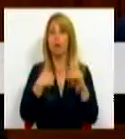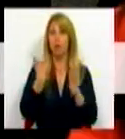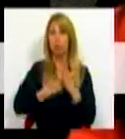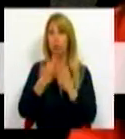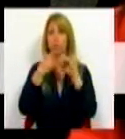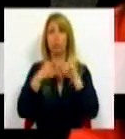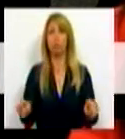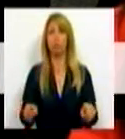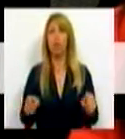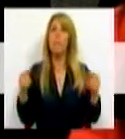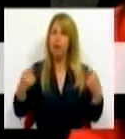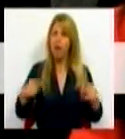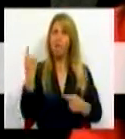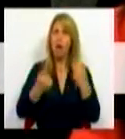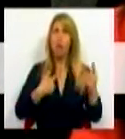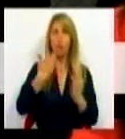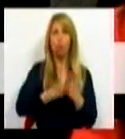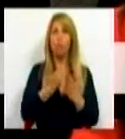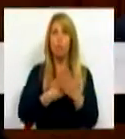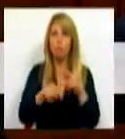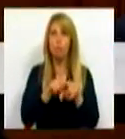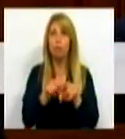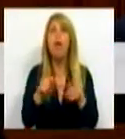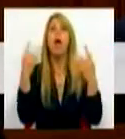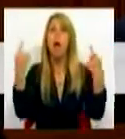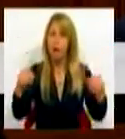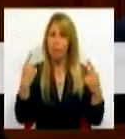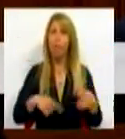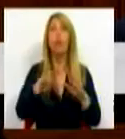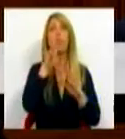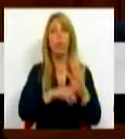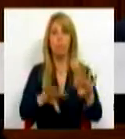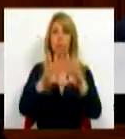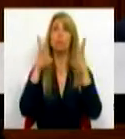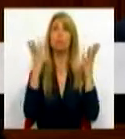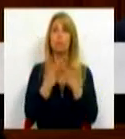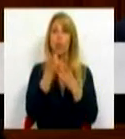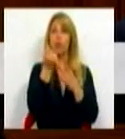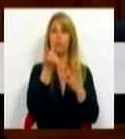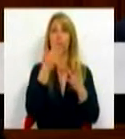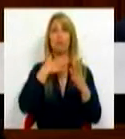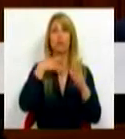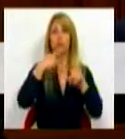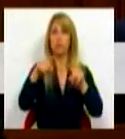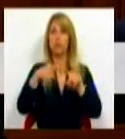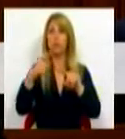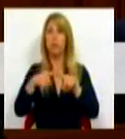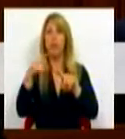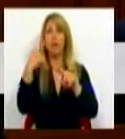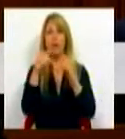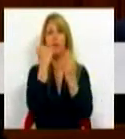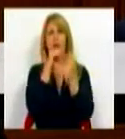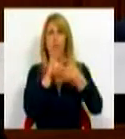existia algum documento para a política de gestão de risco? Existia um regulamento geral de crédito, onde estavam definidos os vários